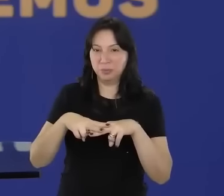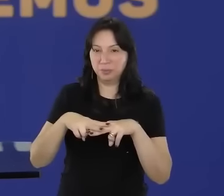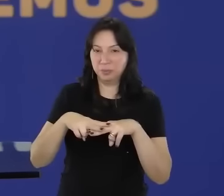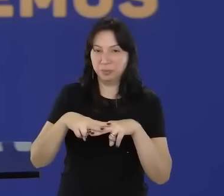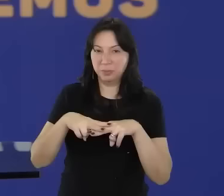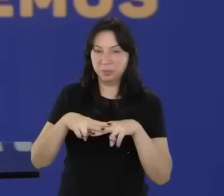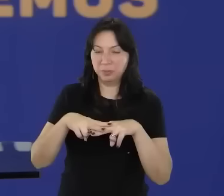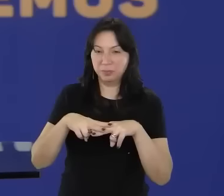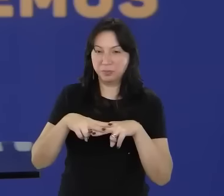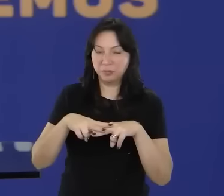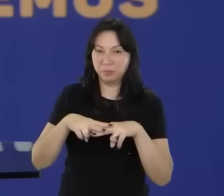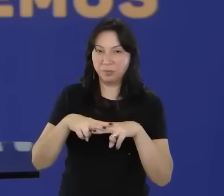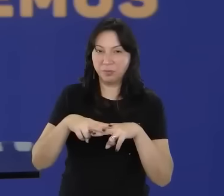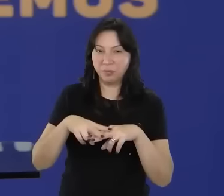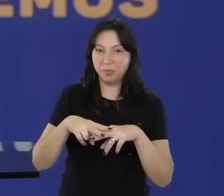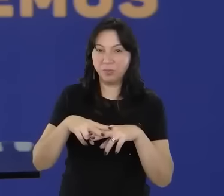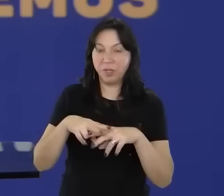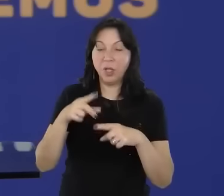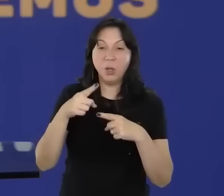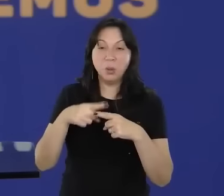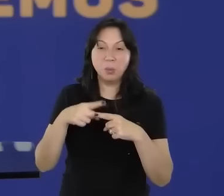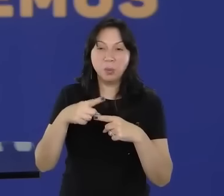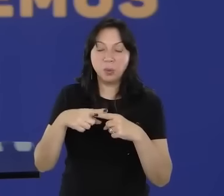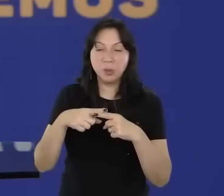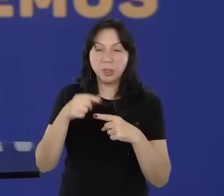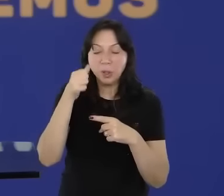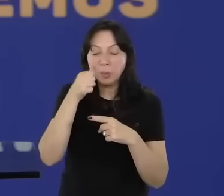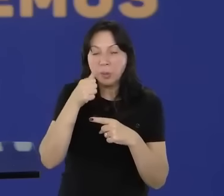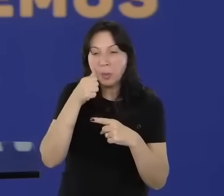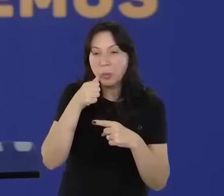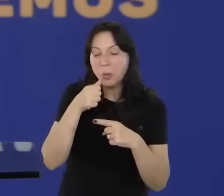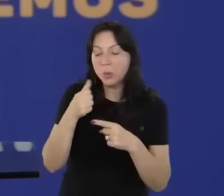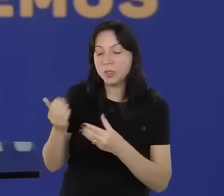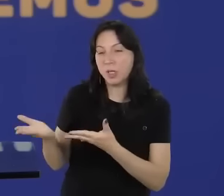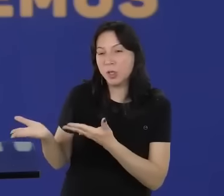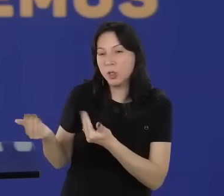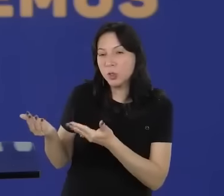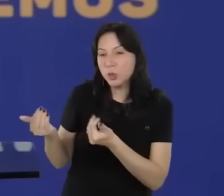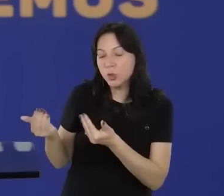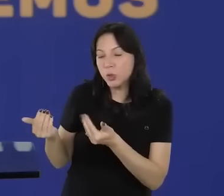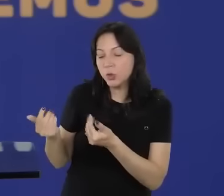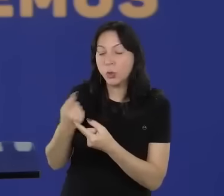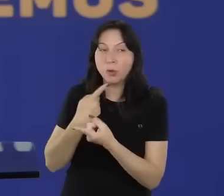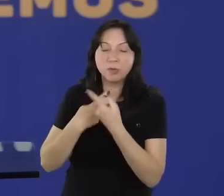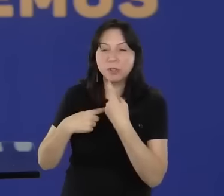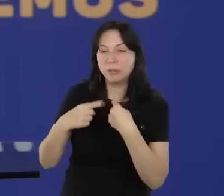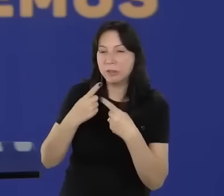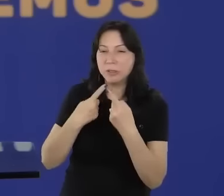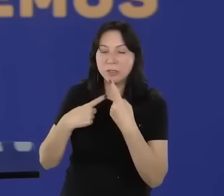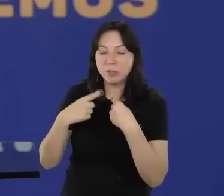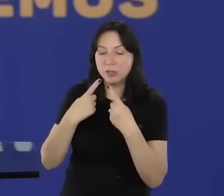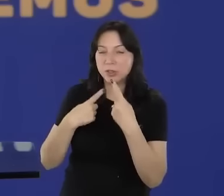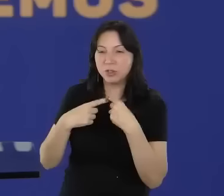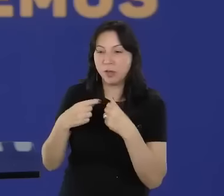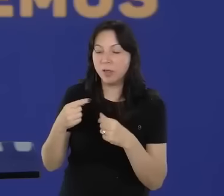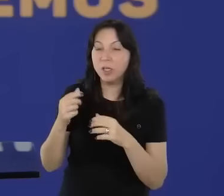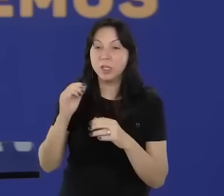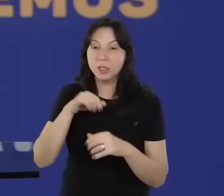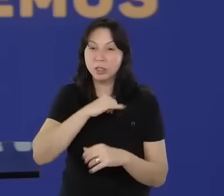adolescente inconsequente Por orientação de uma mulher adúltera por ordem de um rei bêbado